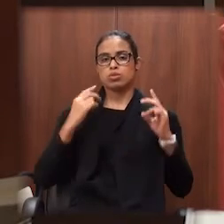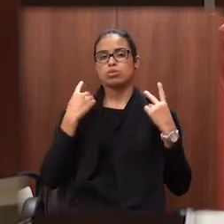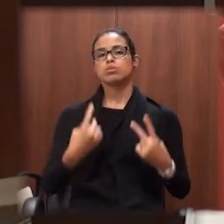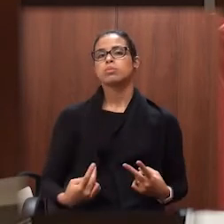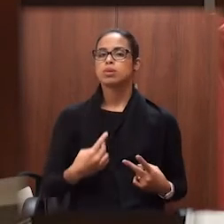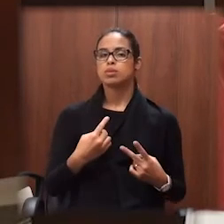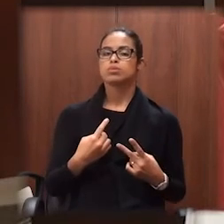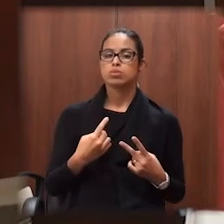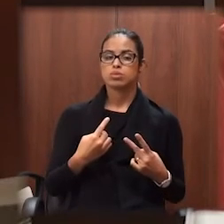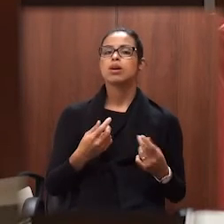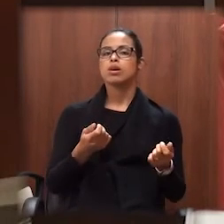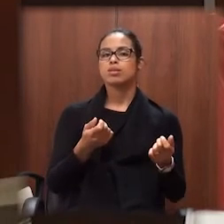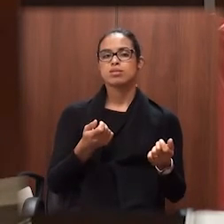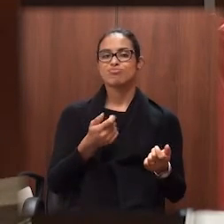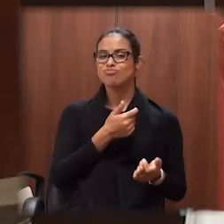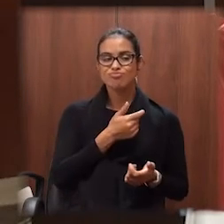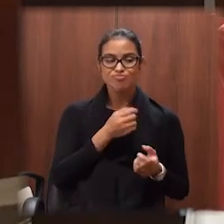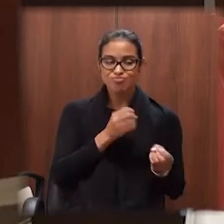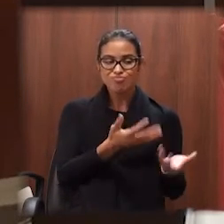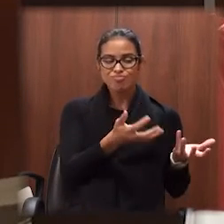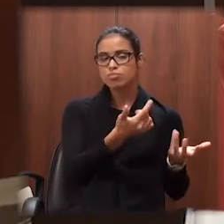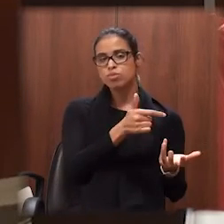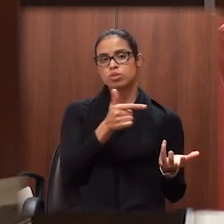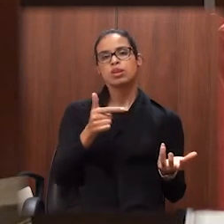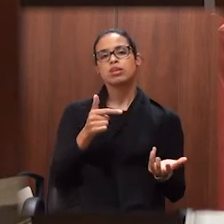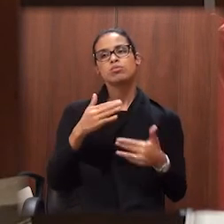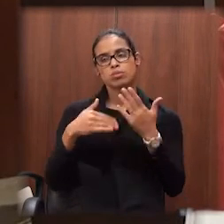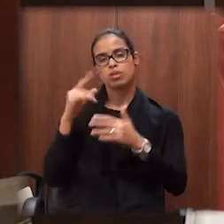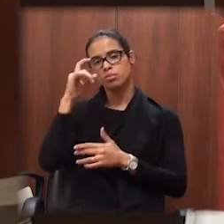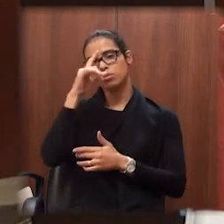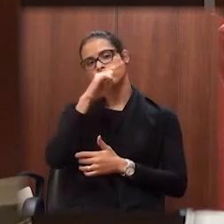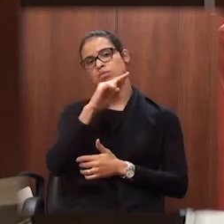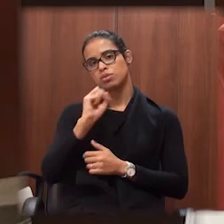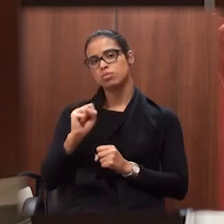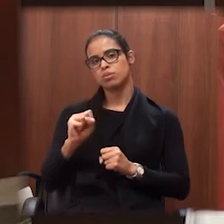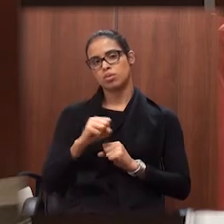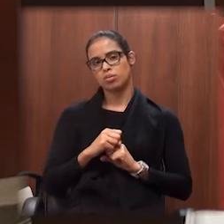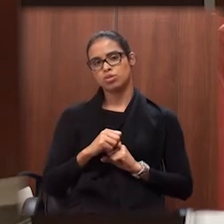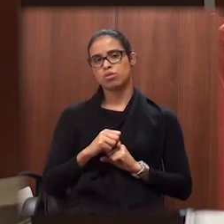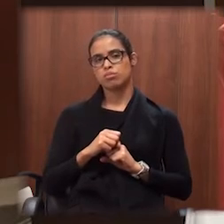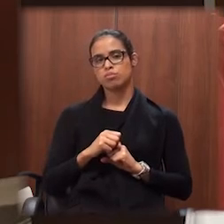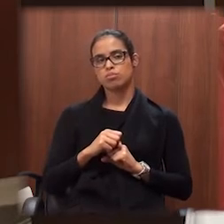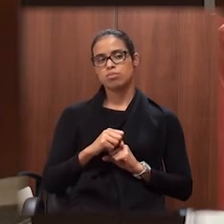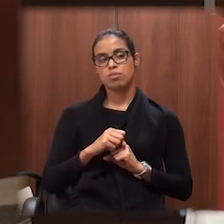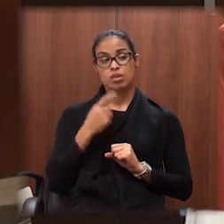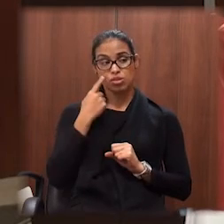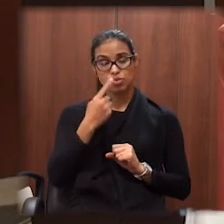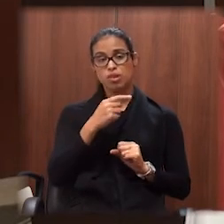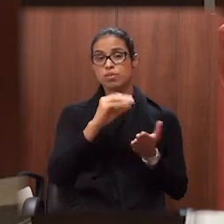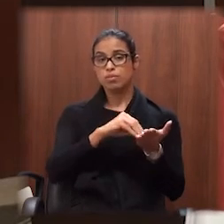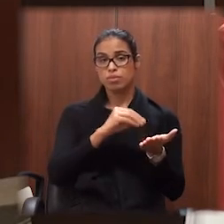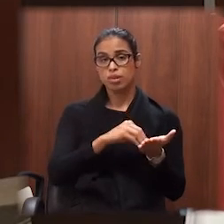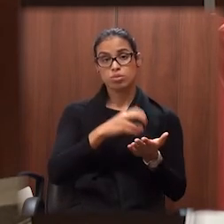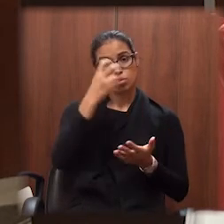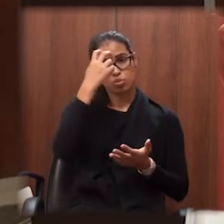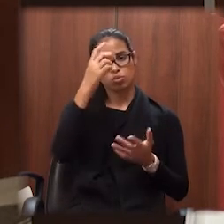nós teremos uma enorme dificuldade. E acho que a falta dessa cultura de direitos humanos se reflete